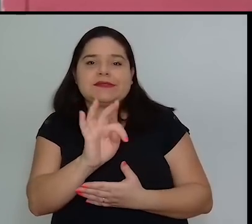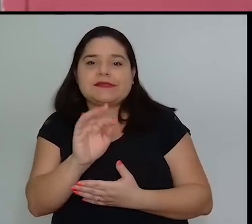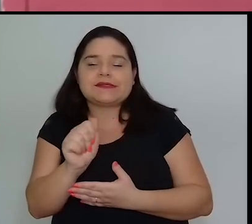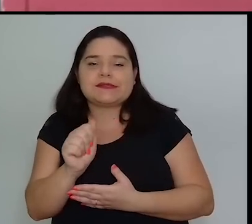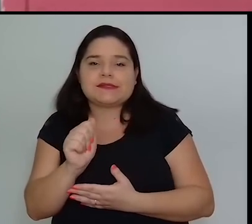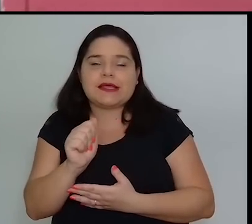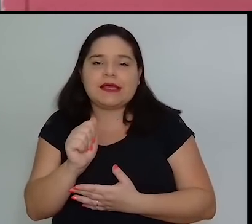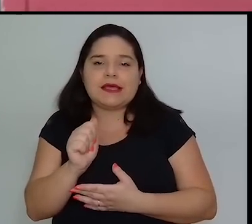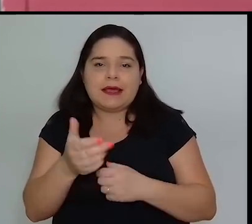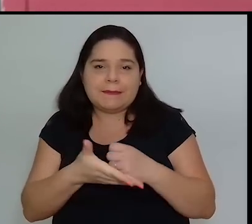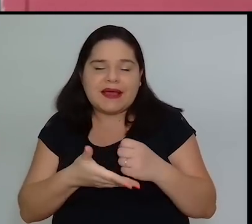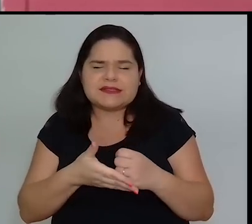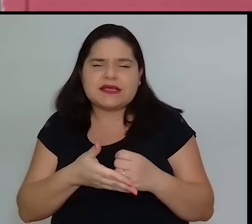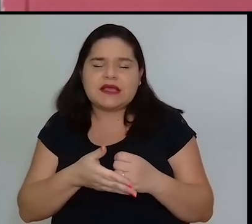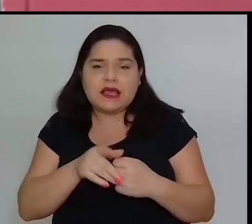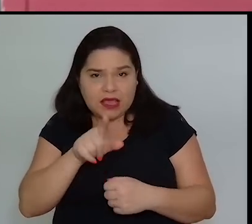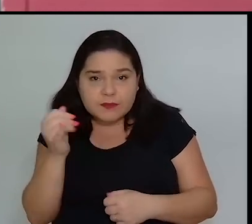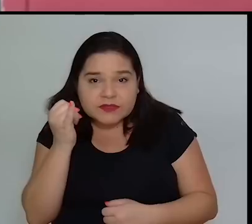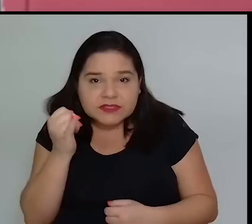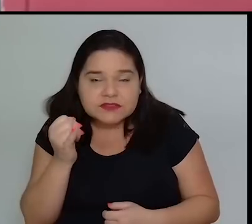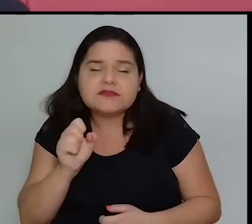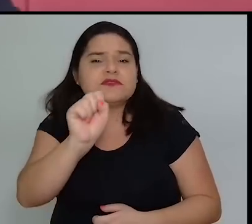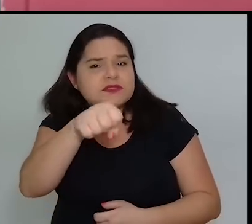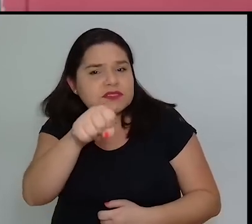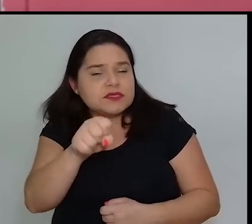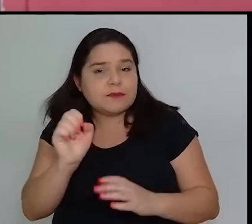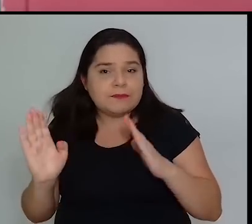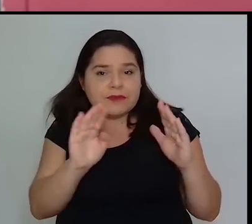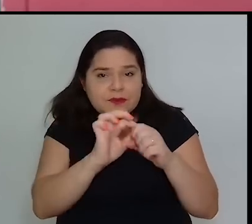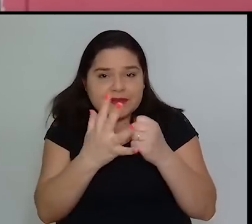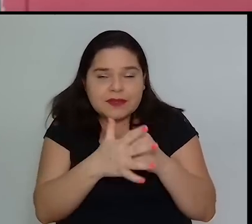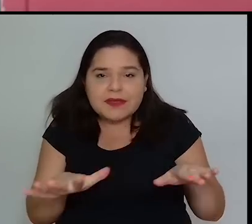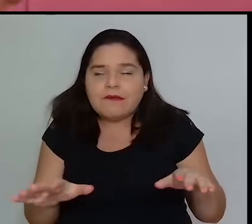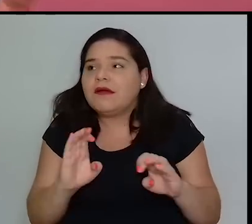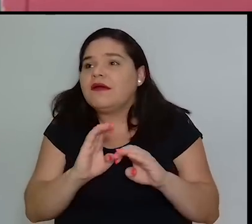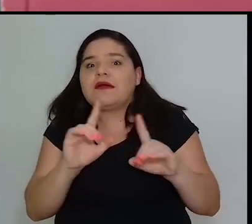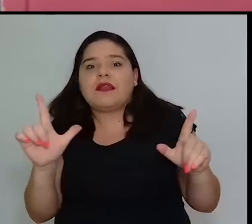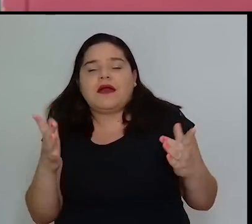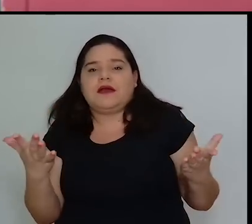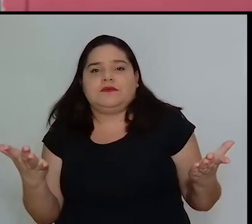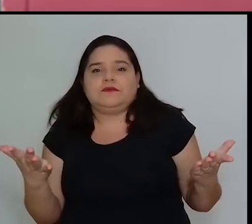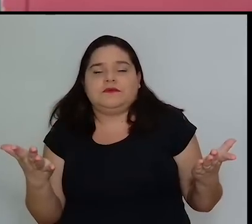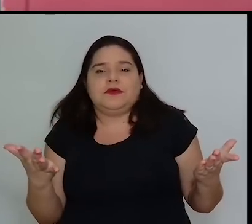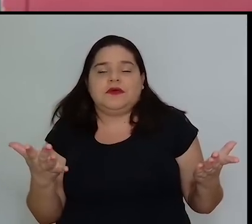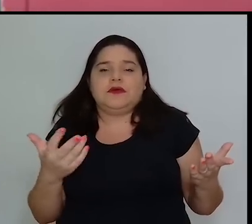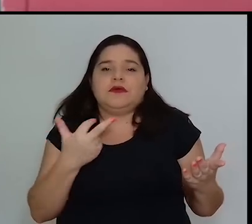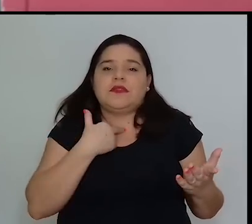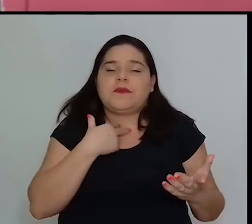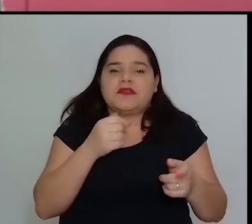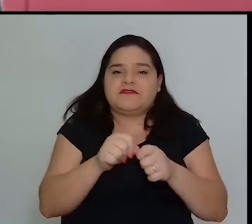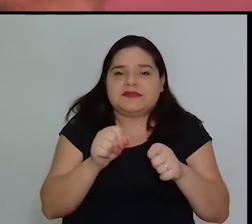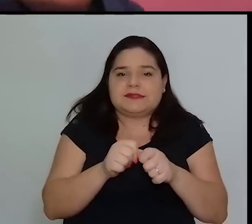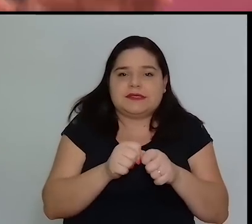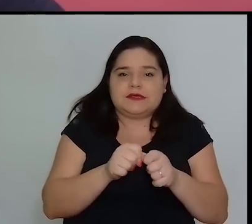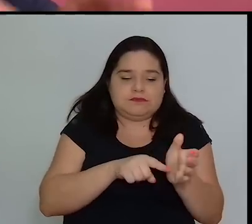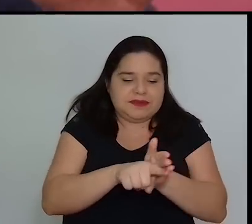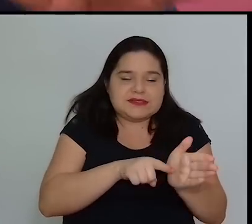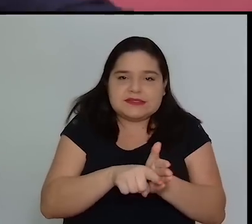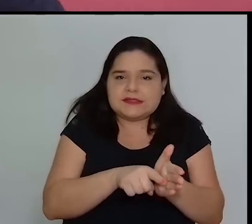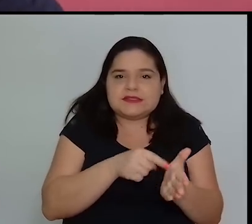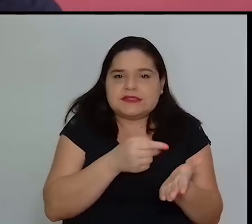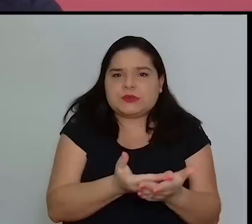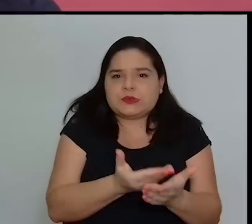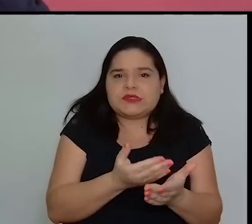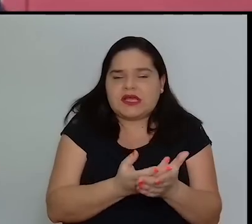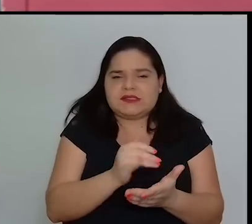básica é importante é na pandemia também óbvio não dá não dá para fazer uma tese de Mestrado quando Ninguém tá morrendo de fome para tudo